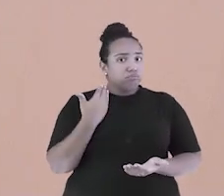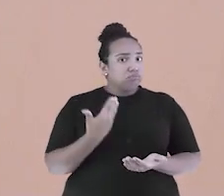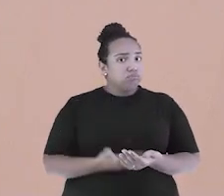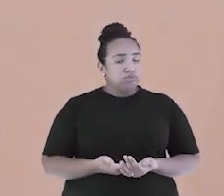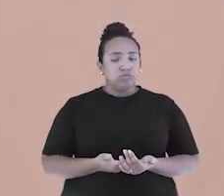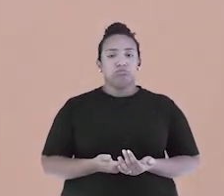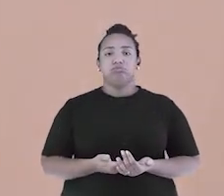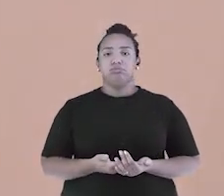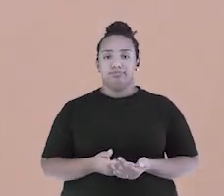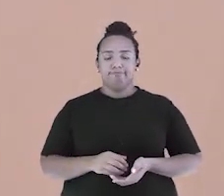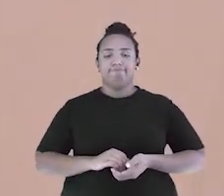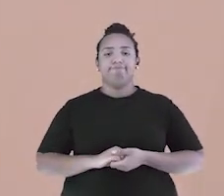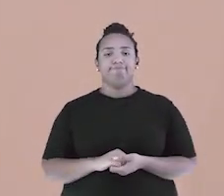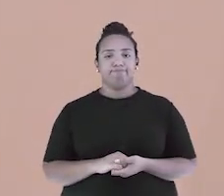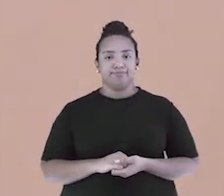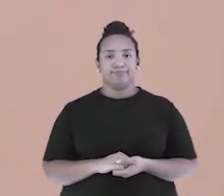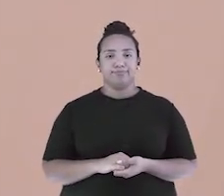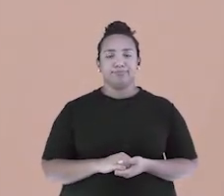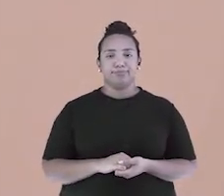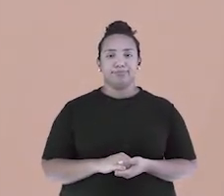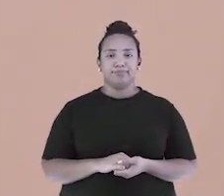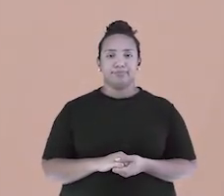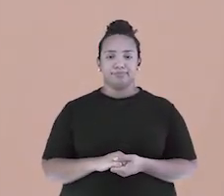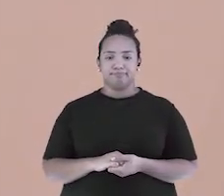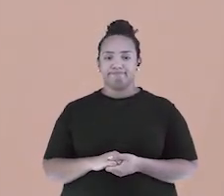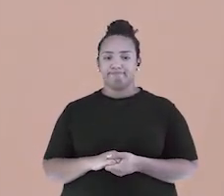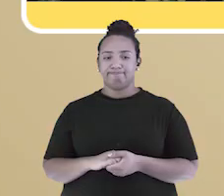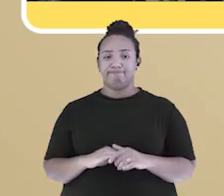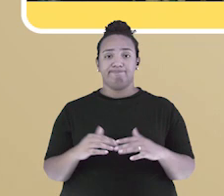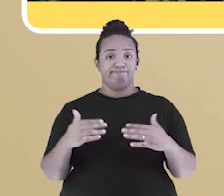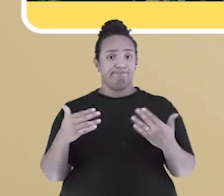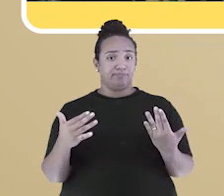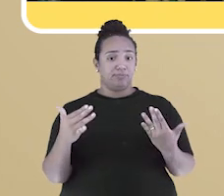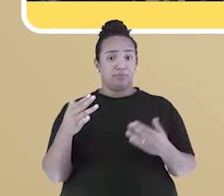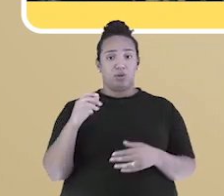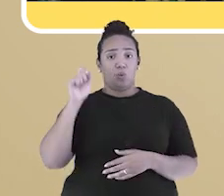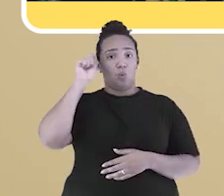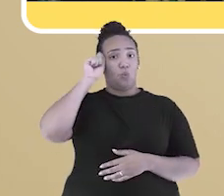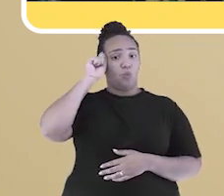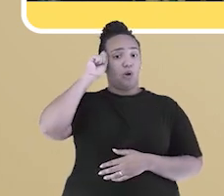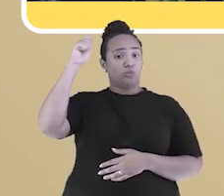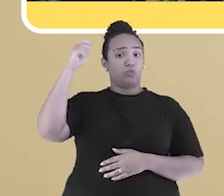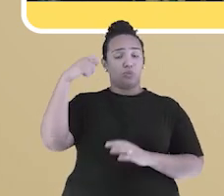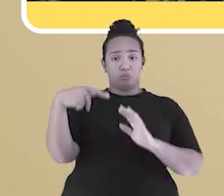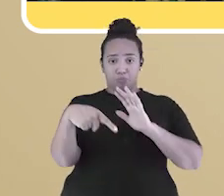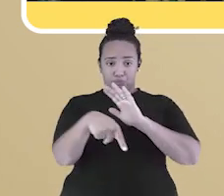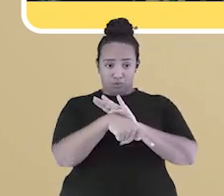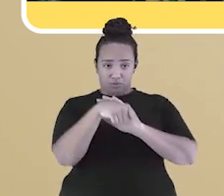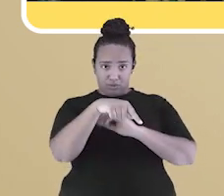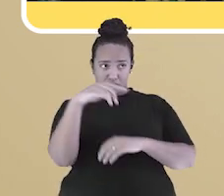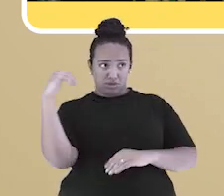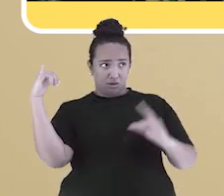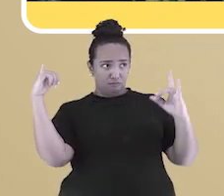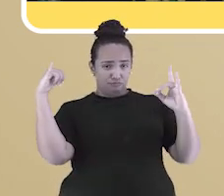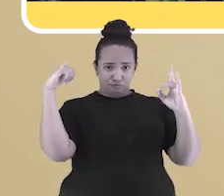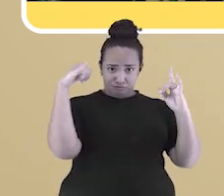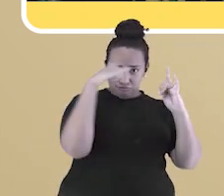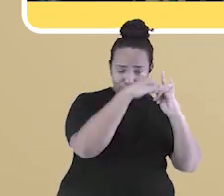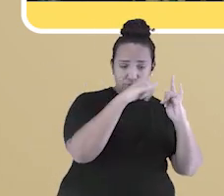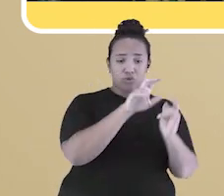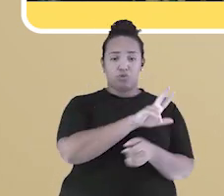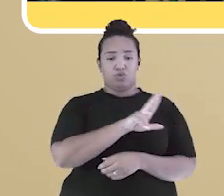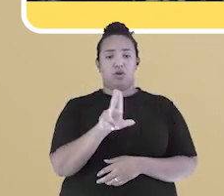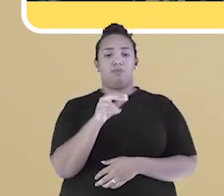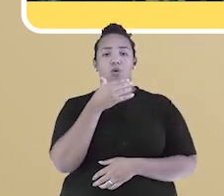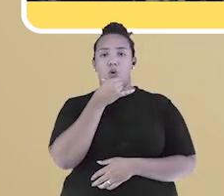imprevisível. O idealizador da operação foi apontado como o saudita Osama Bin Laden, que era